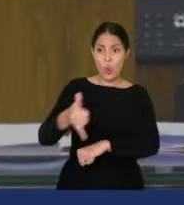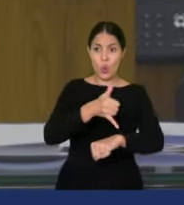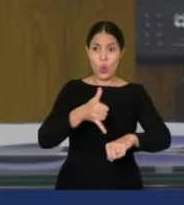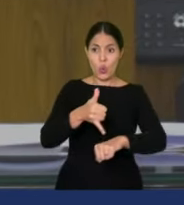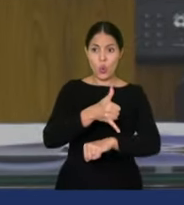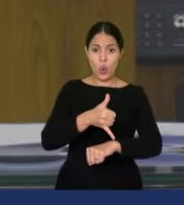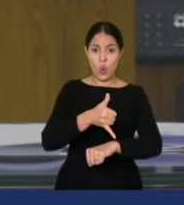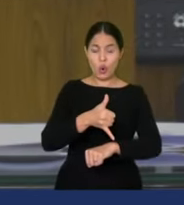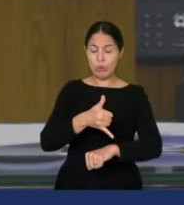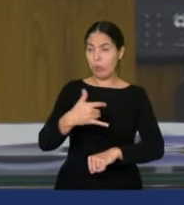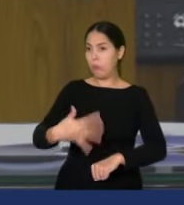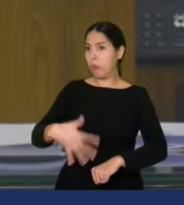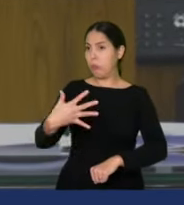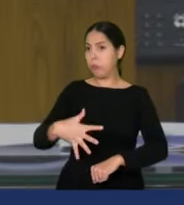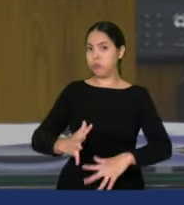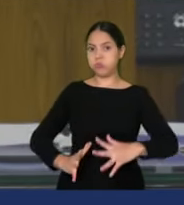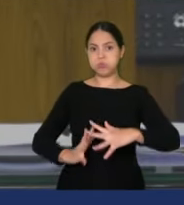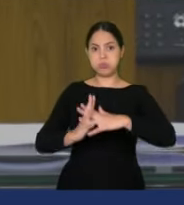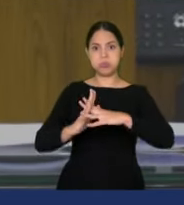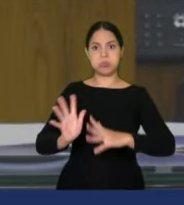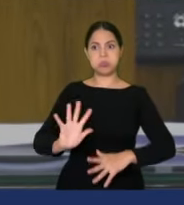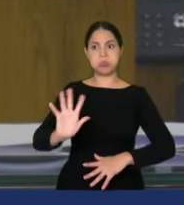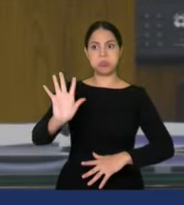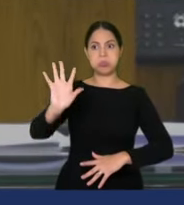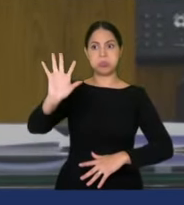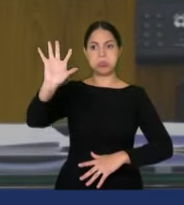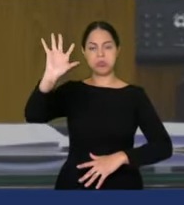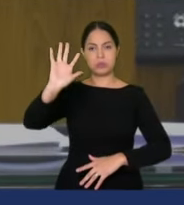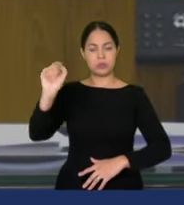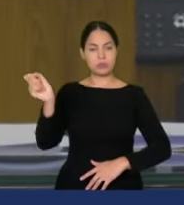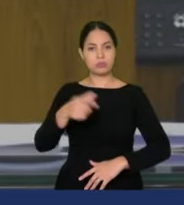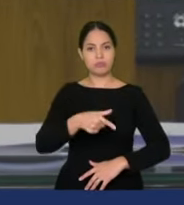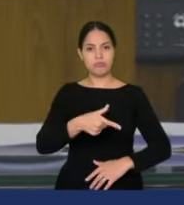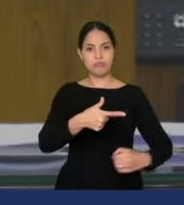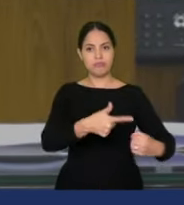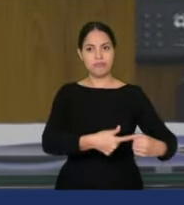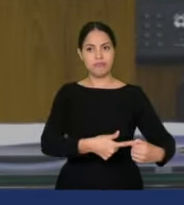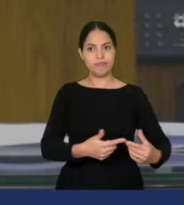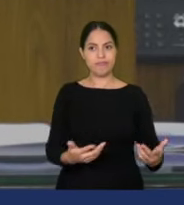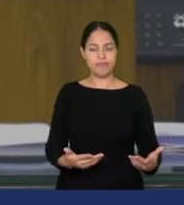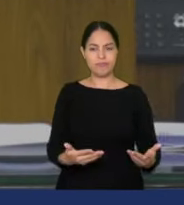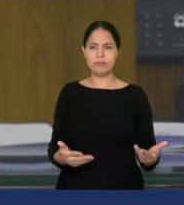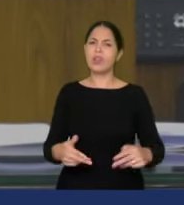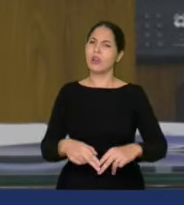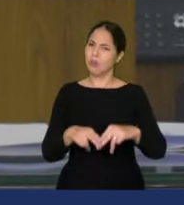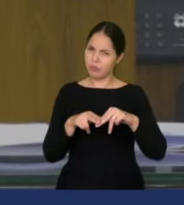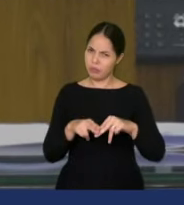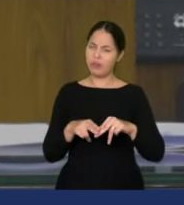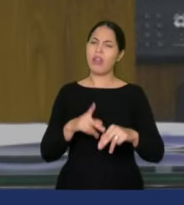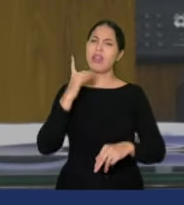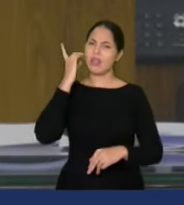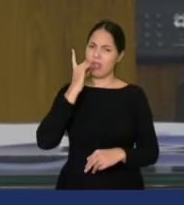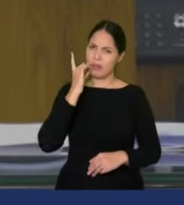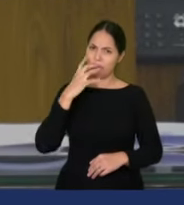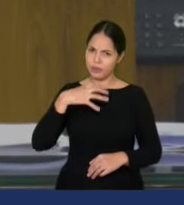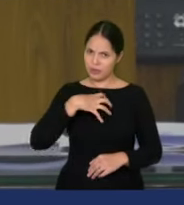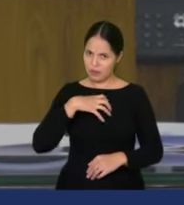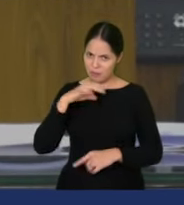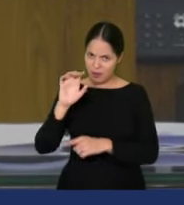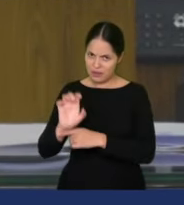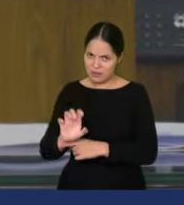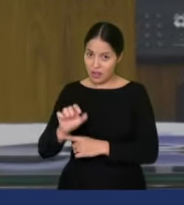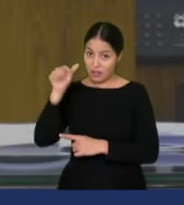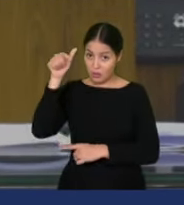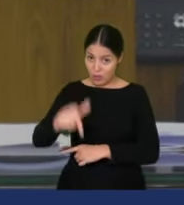do que o preço da gasolina. Então, por isso é que os deputados baianos estão aqui hoje todos se